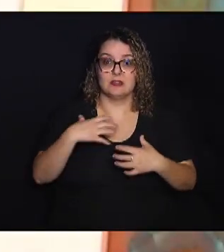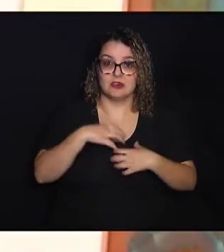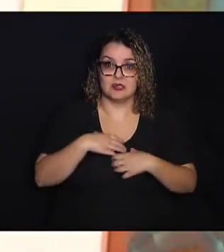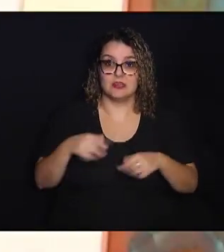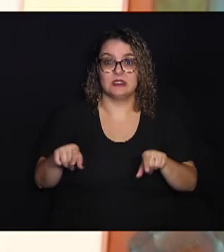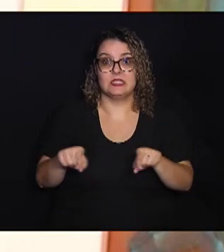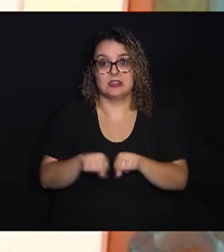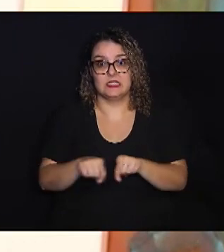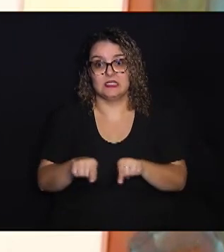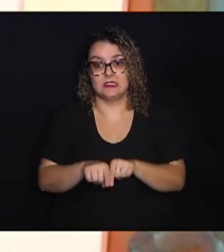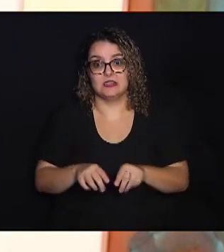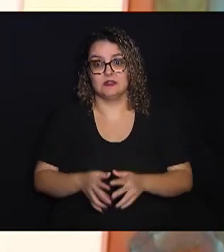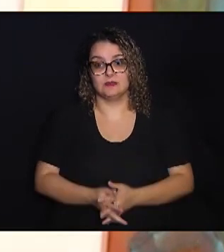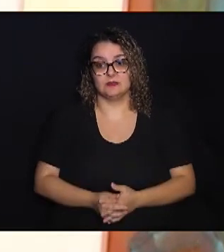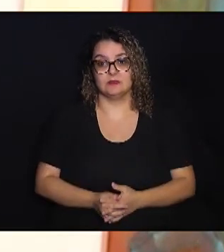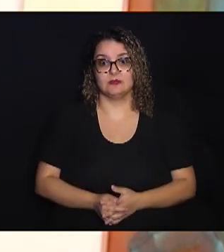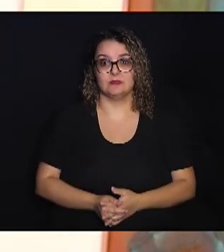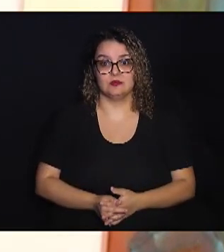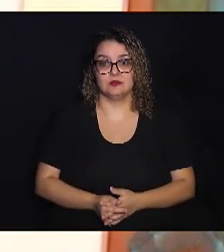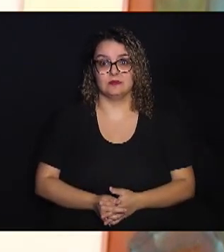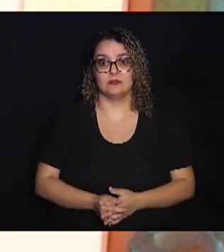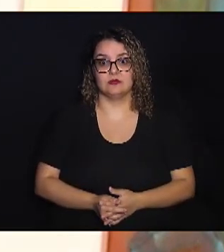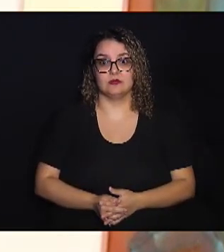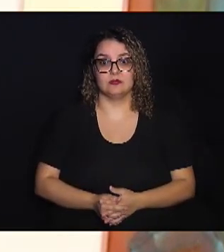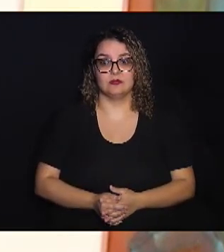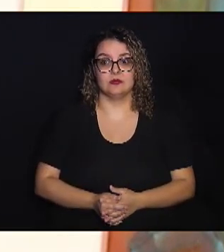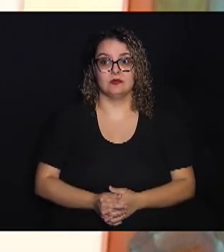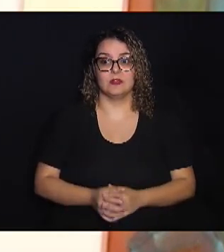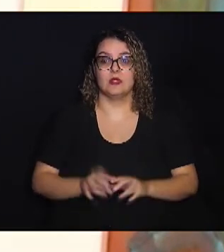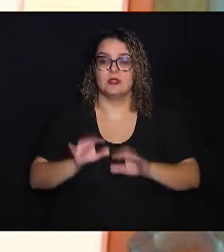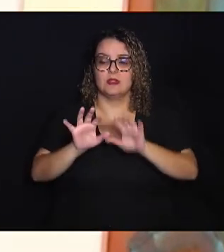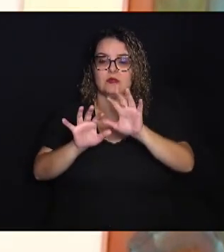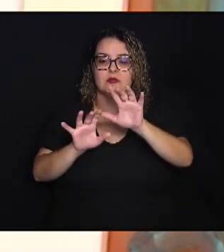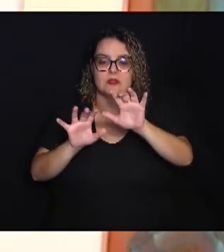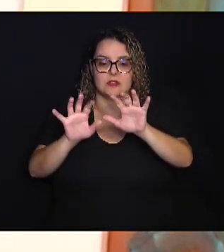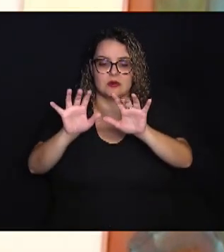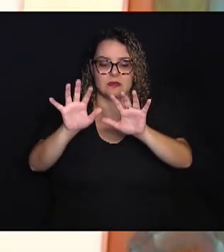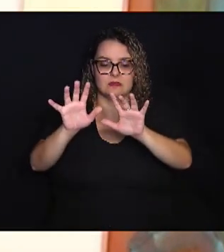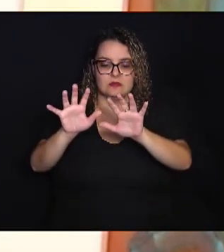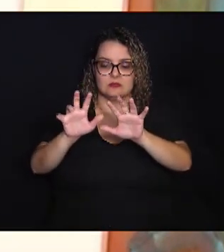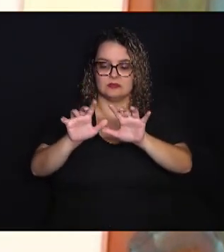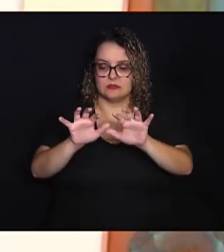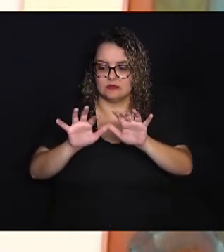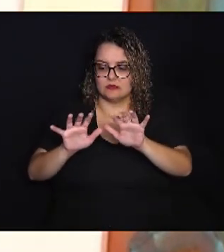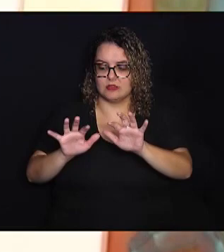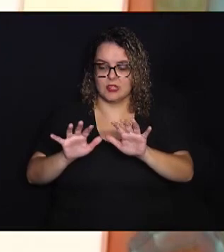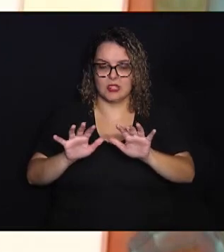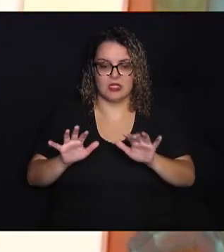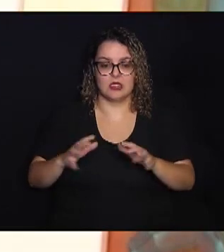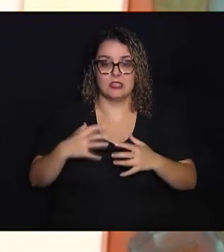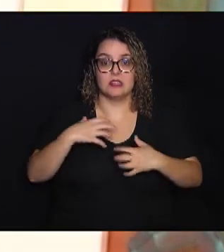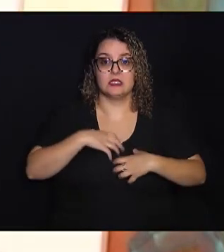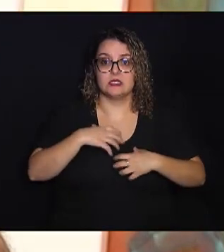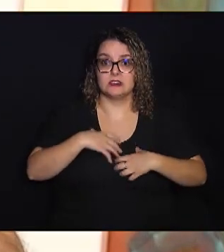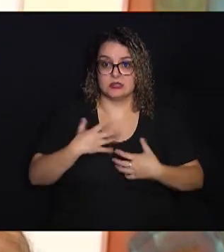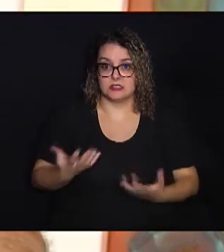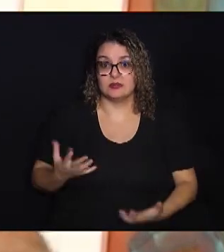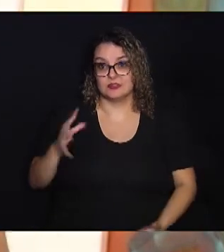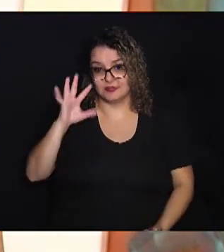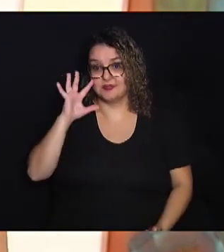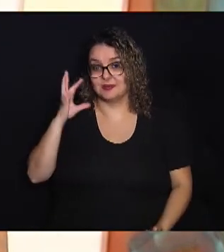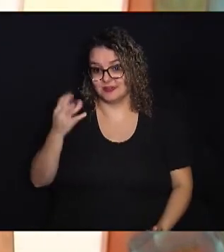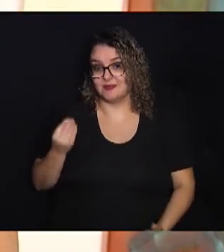também e tocar e poder estar aí desfrutando de um